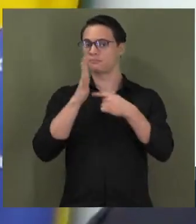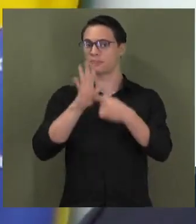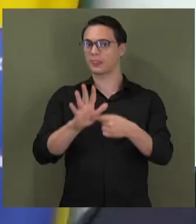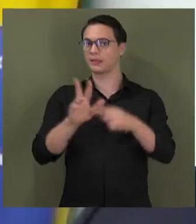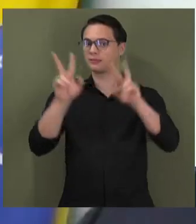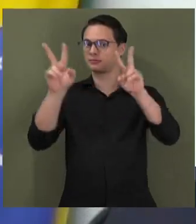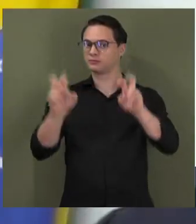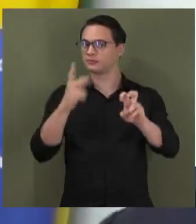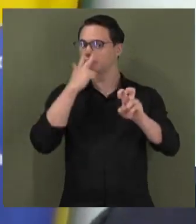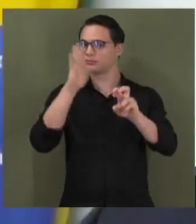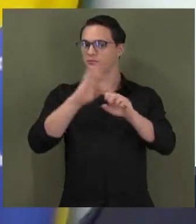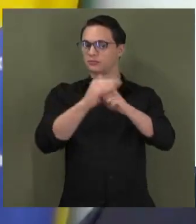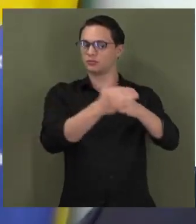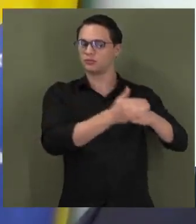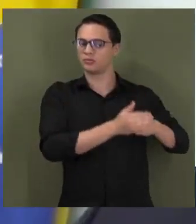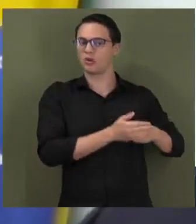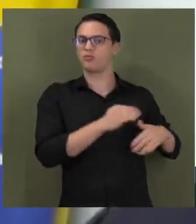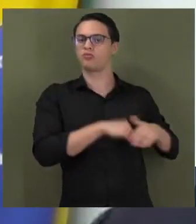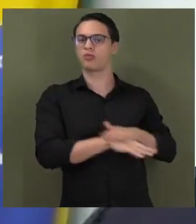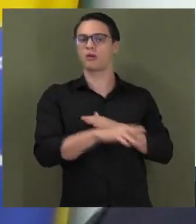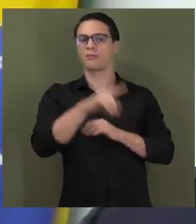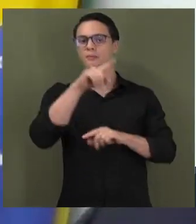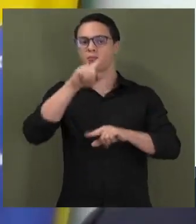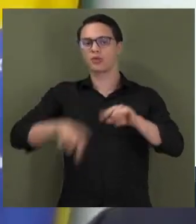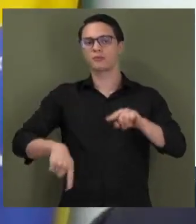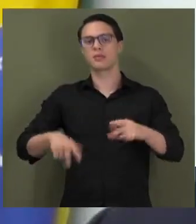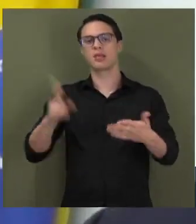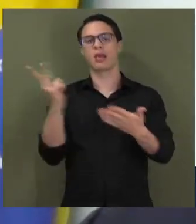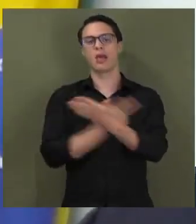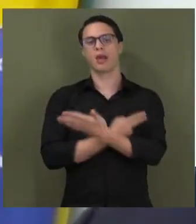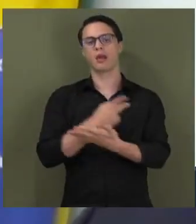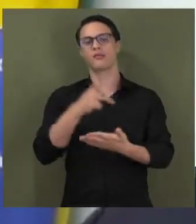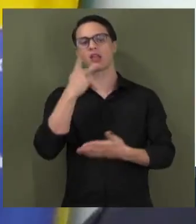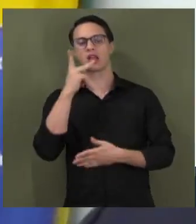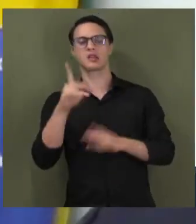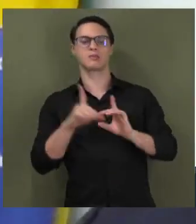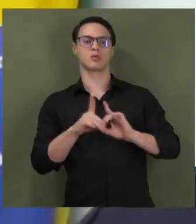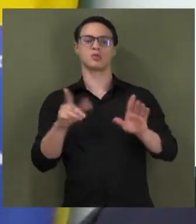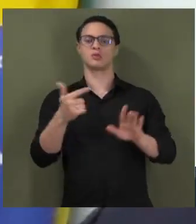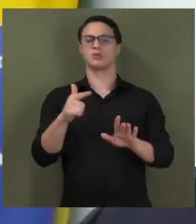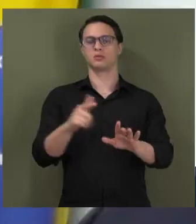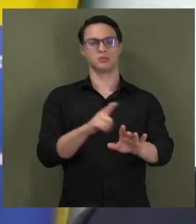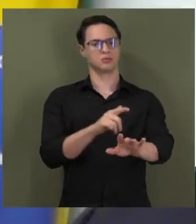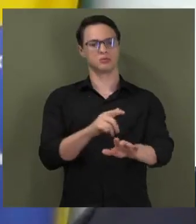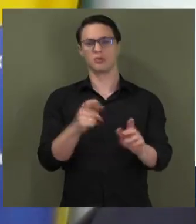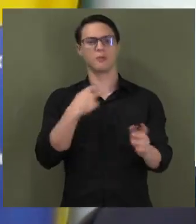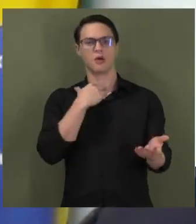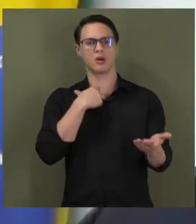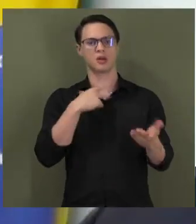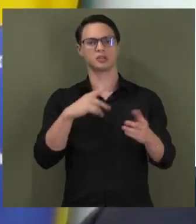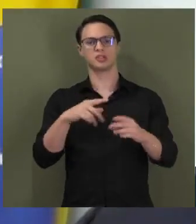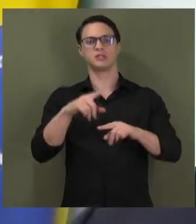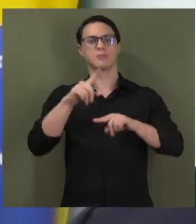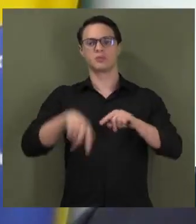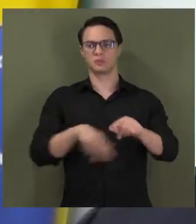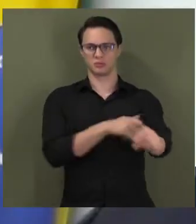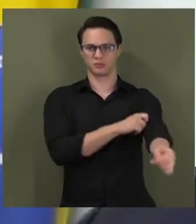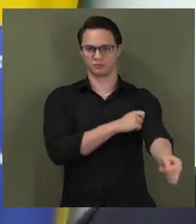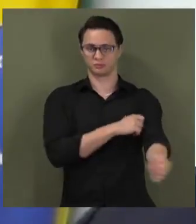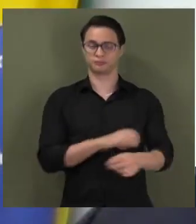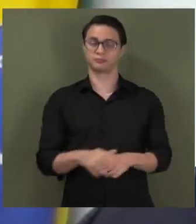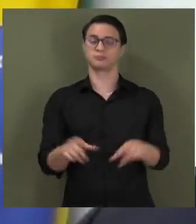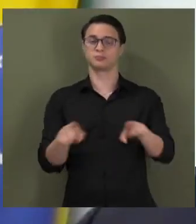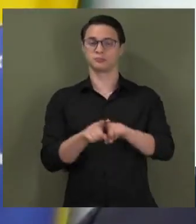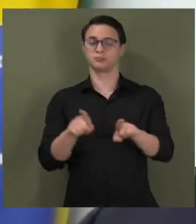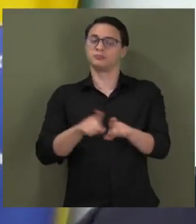assunto, como muita coisa no Brasil, é proibido. Está errado. Democracia não tem assunto proibido. Ficou também,